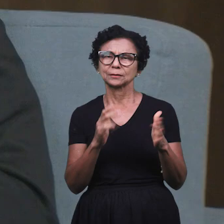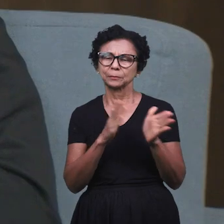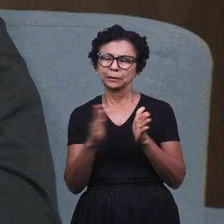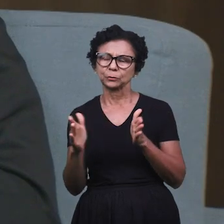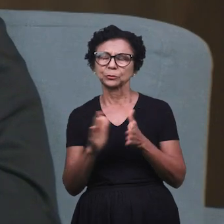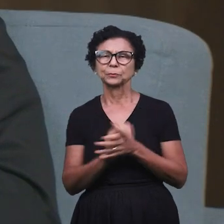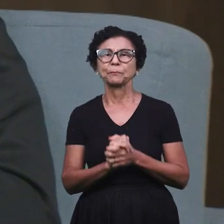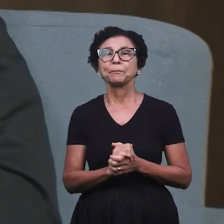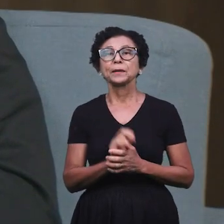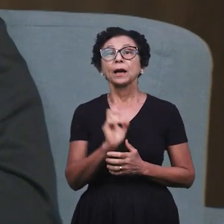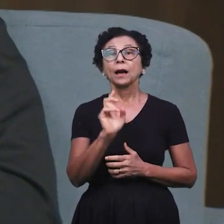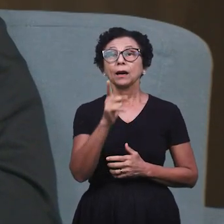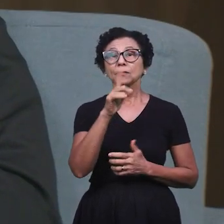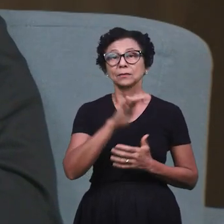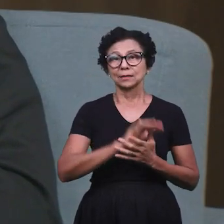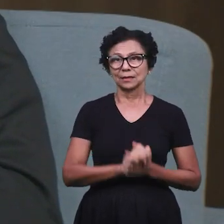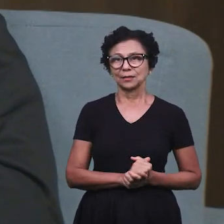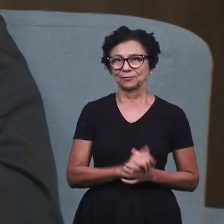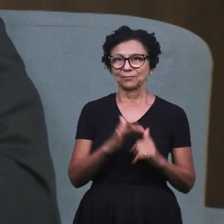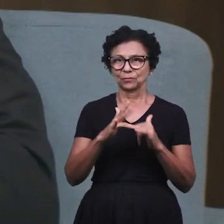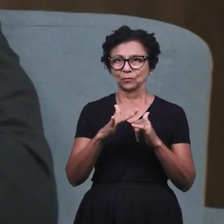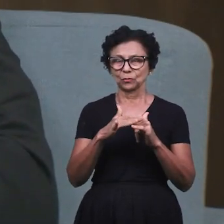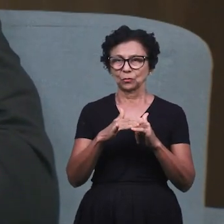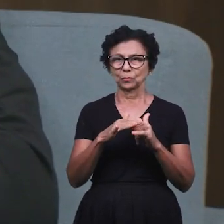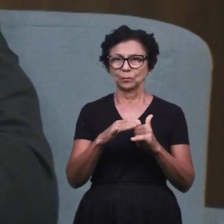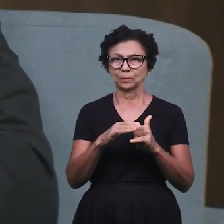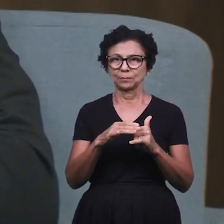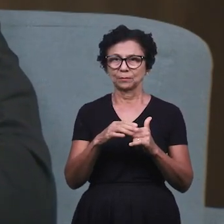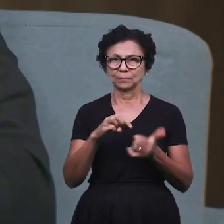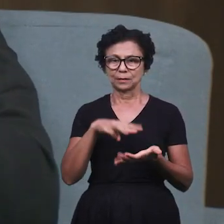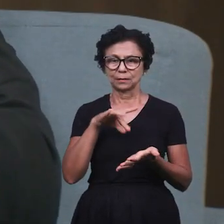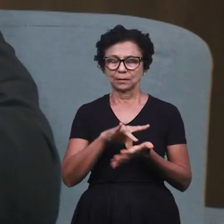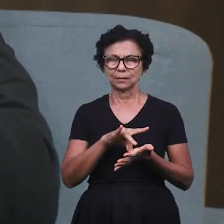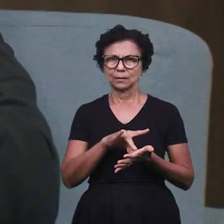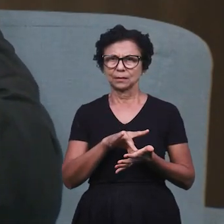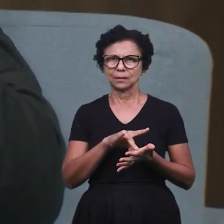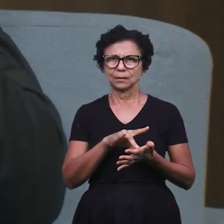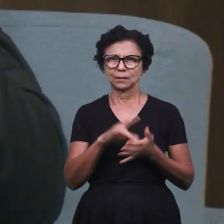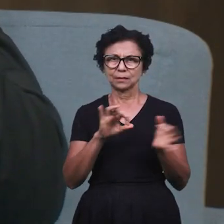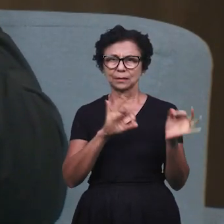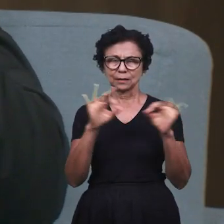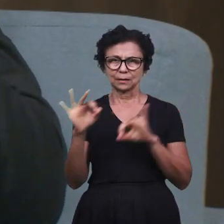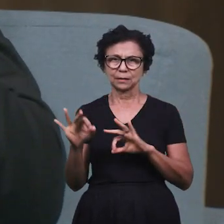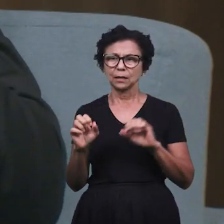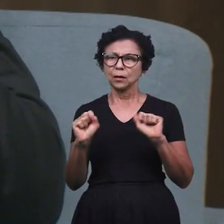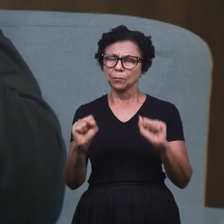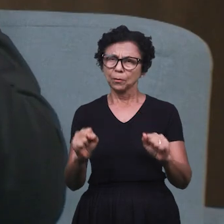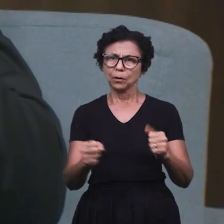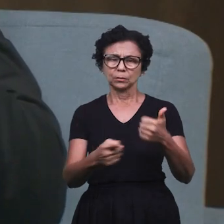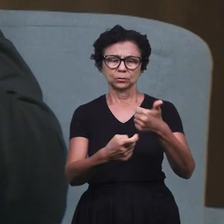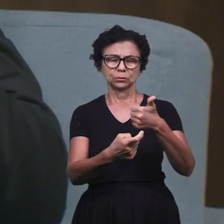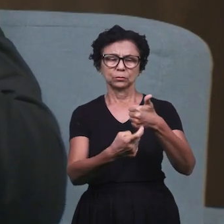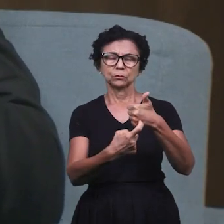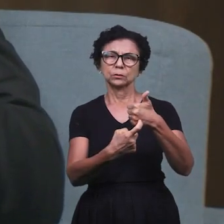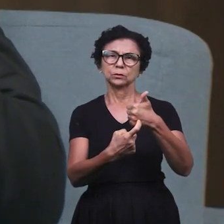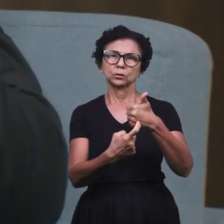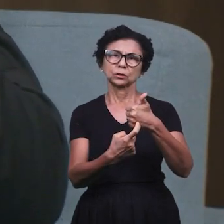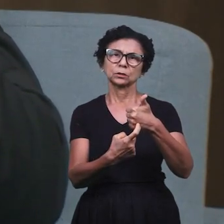senhora que nos assiste pelo YouTube. Você pode agora mesmo clicar ali no botãozinho onde você